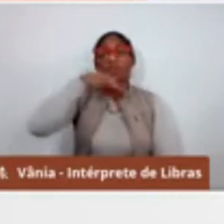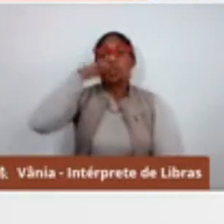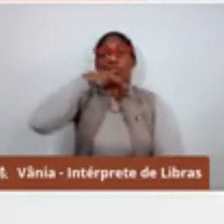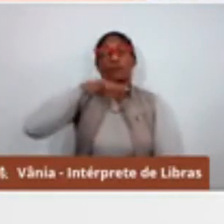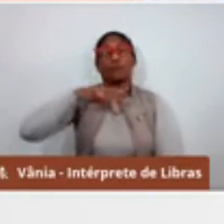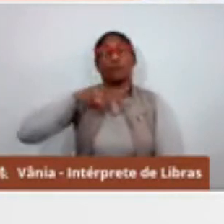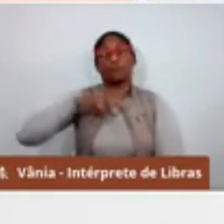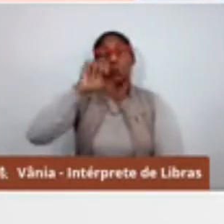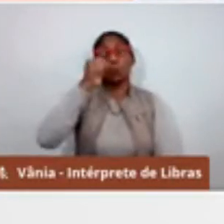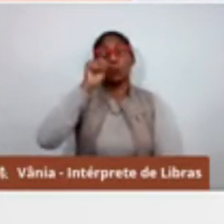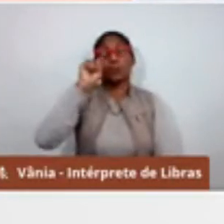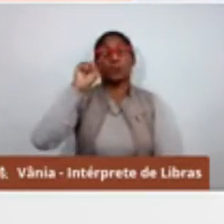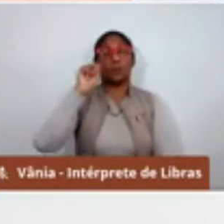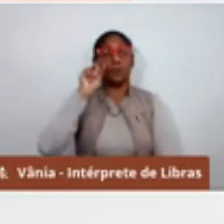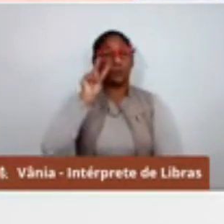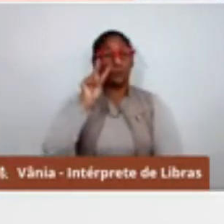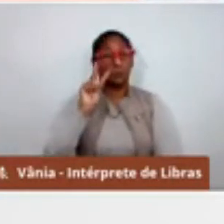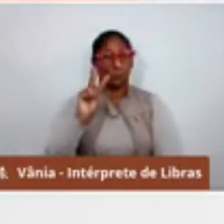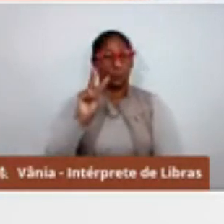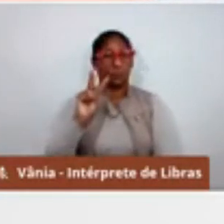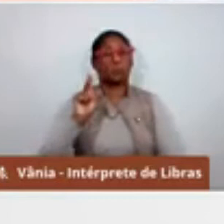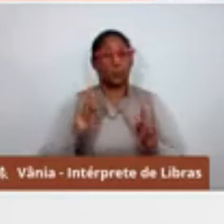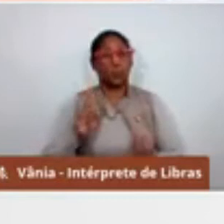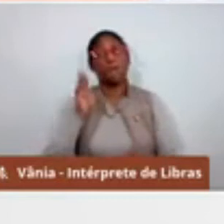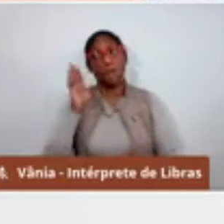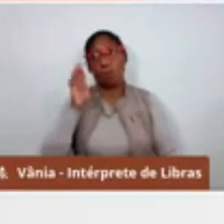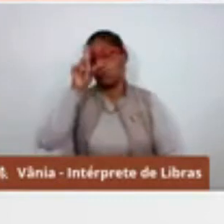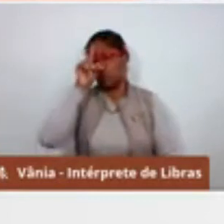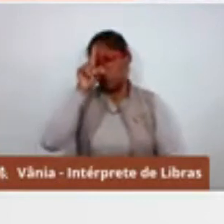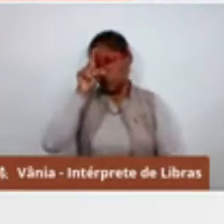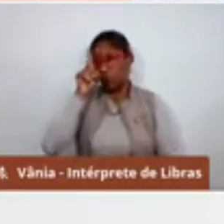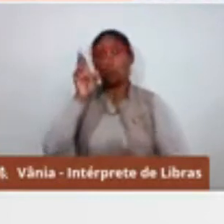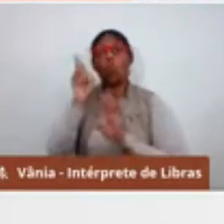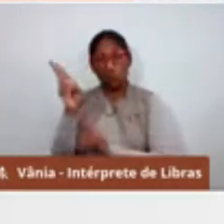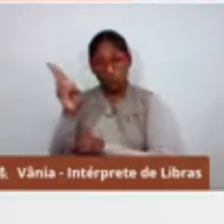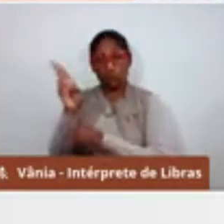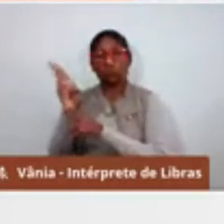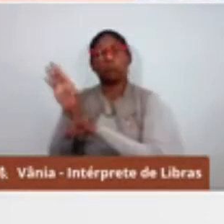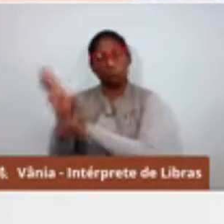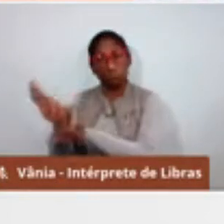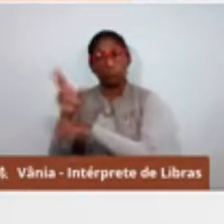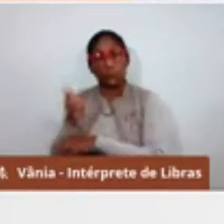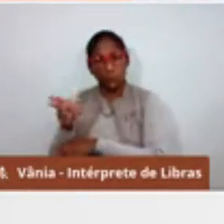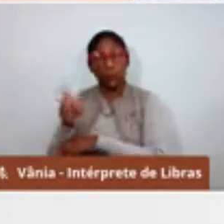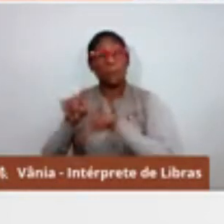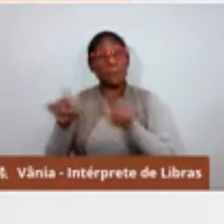observado 82 internações, manteve 81 internações, né, mas ali a gente observa que tinham